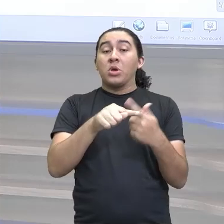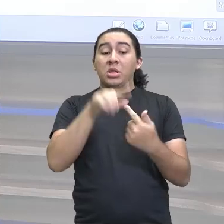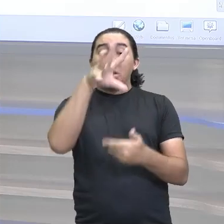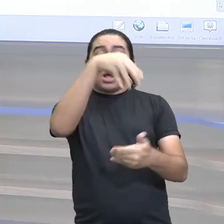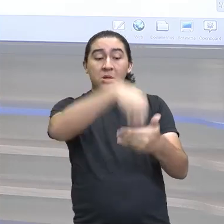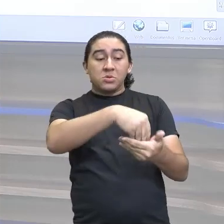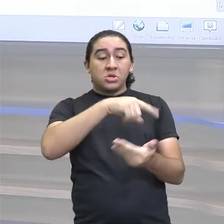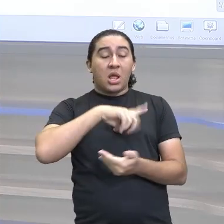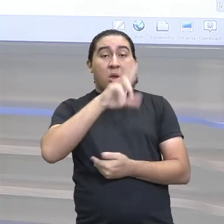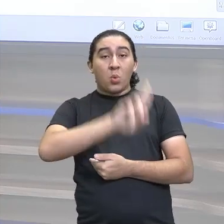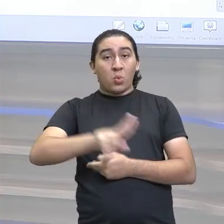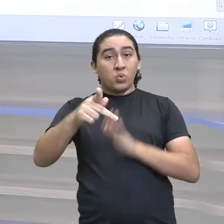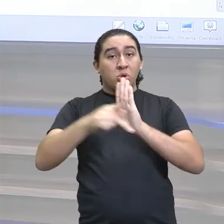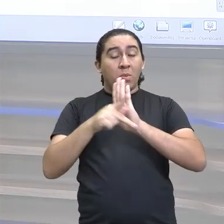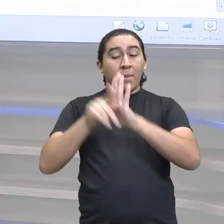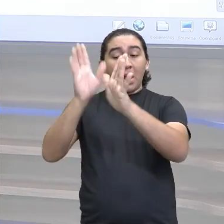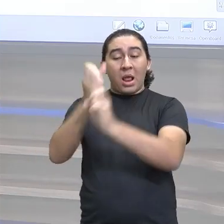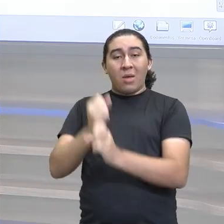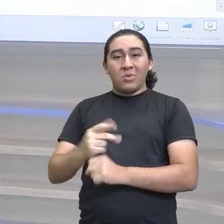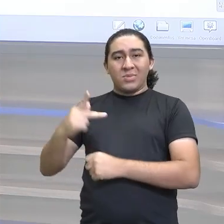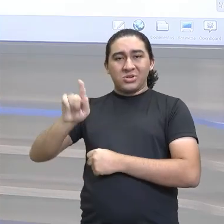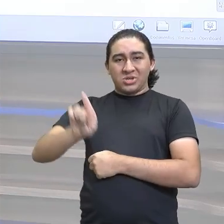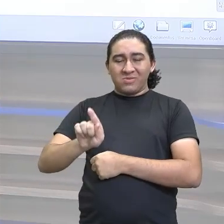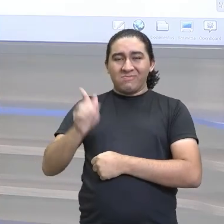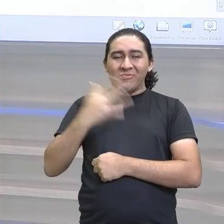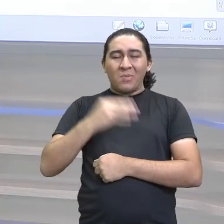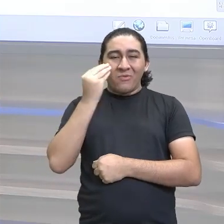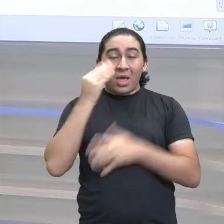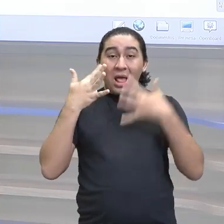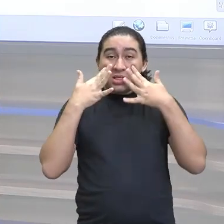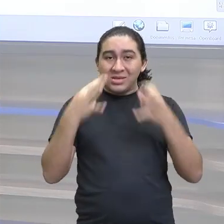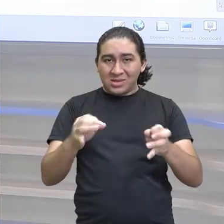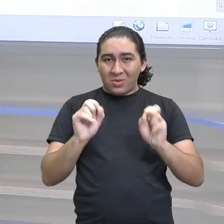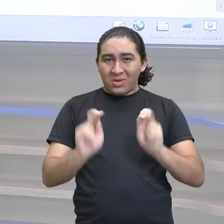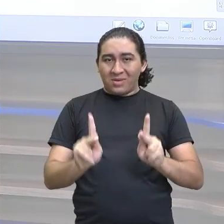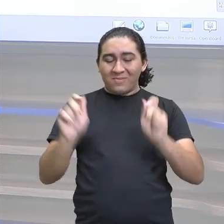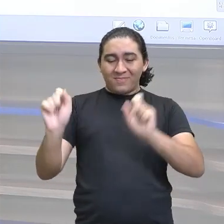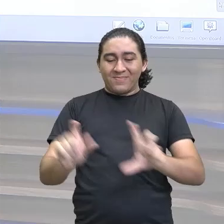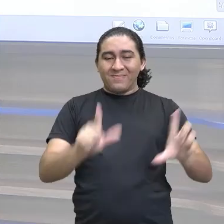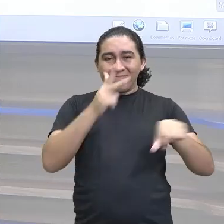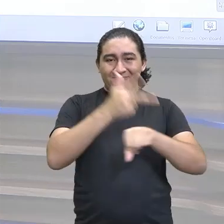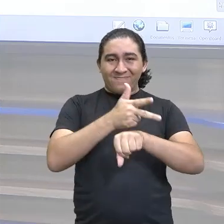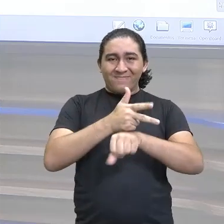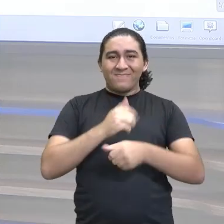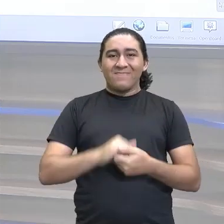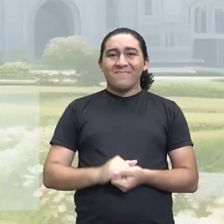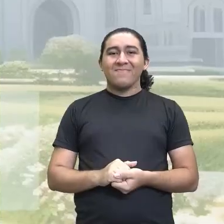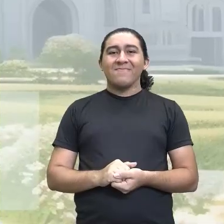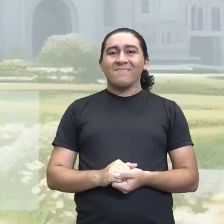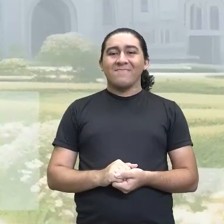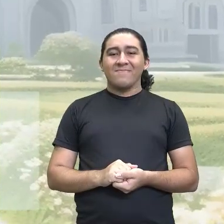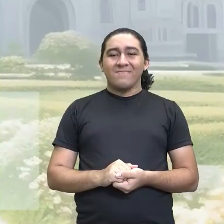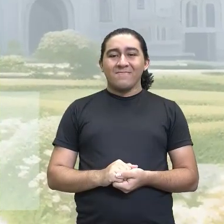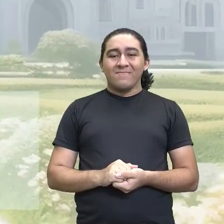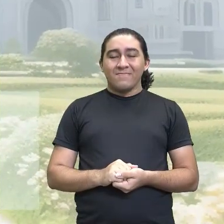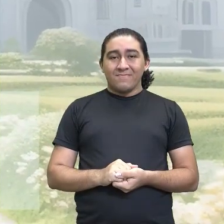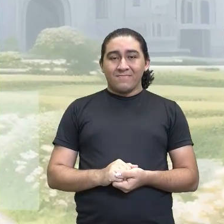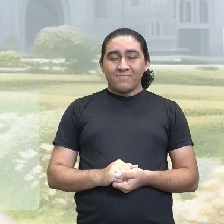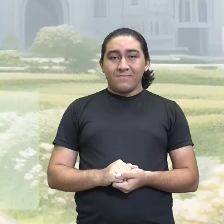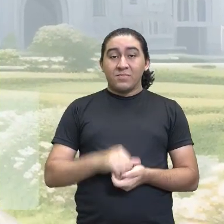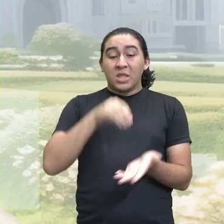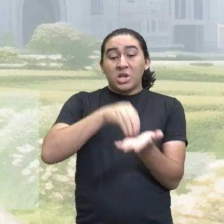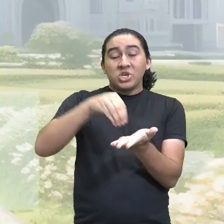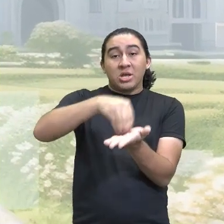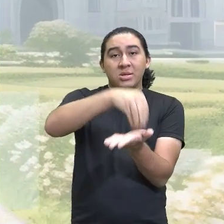uma aplicação da soma da PG. Então, muita atenção, na tela o VT. A lenda do xadrez